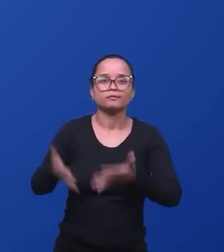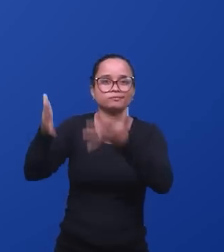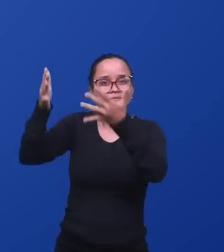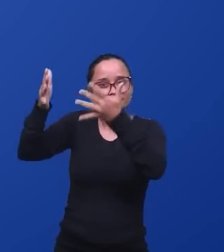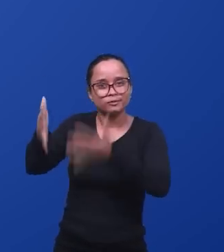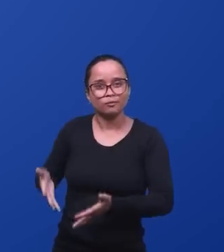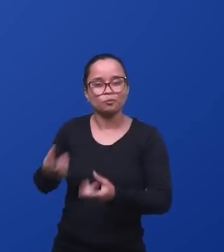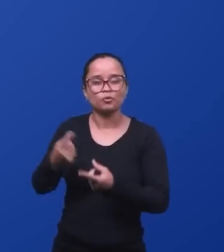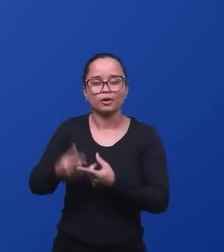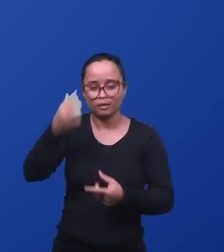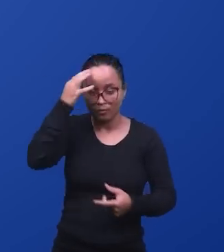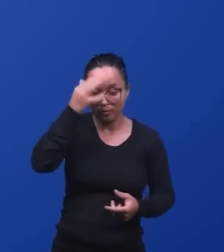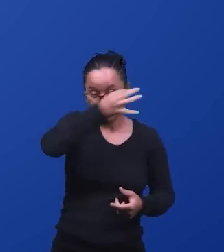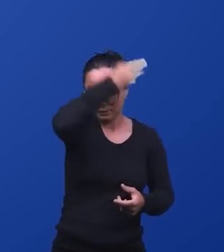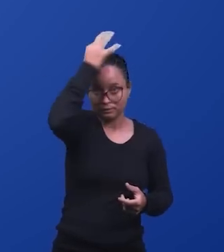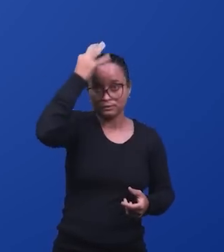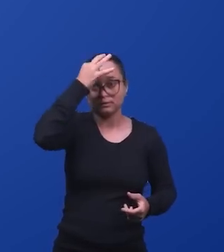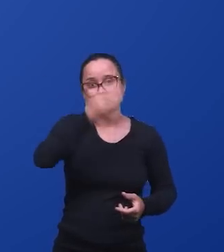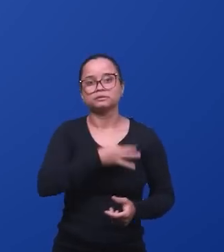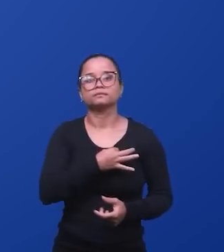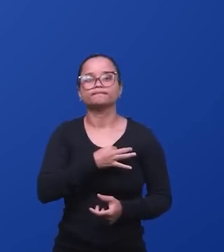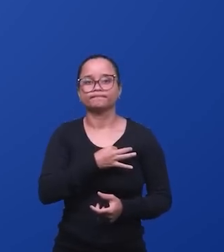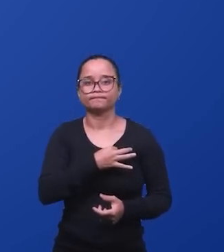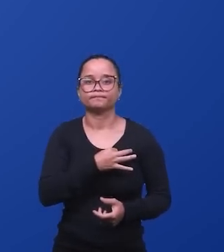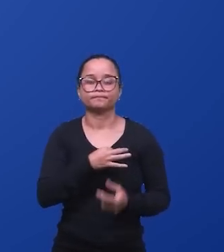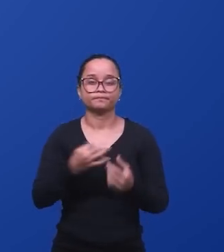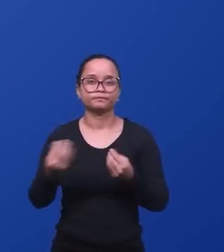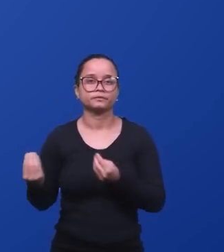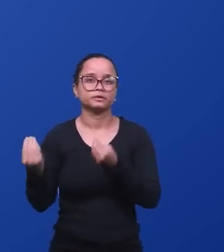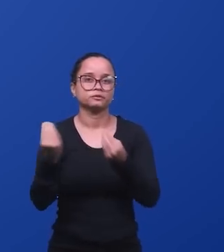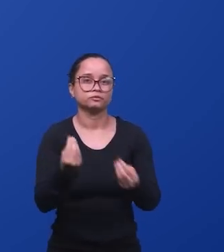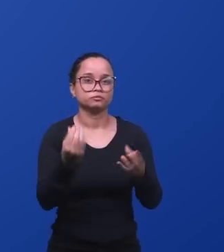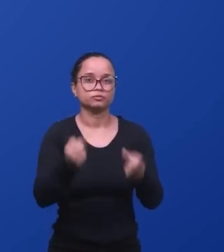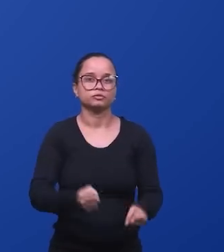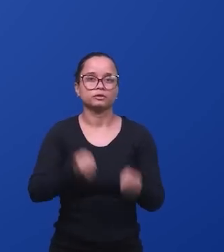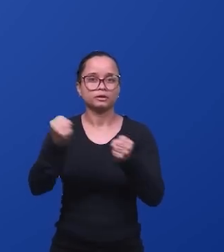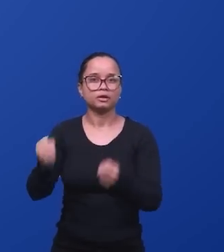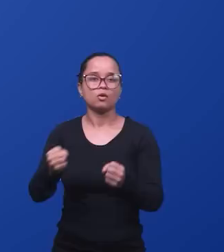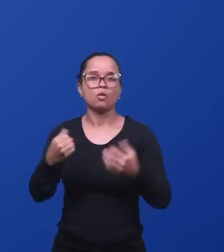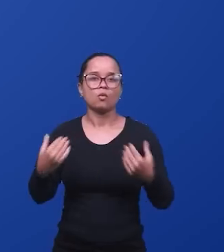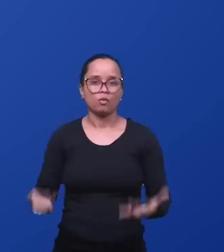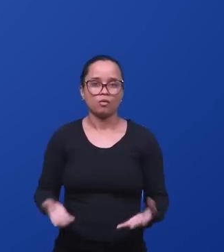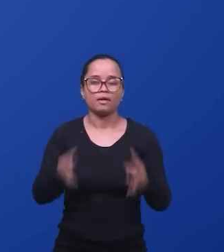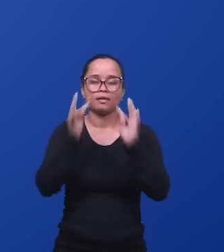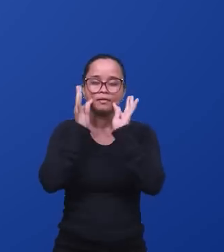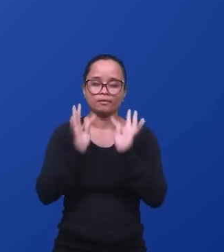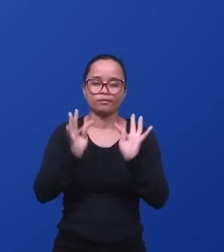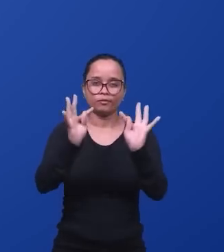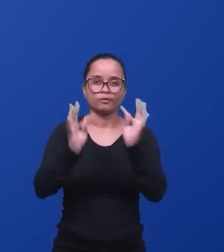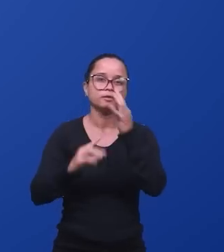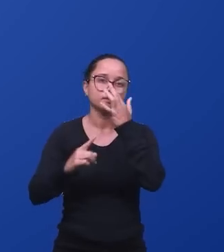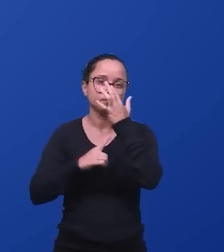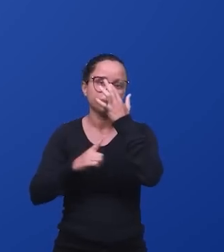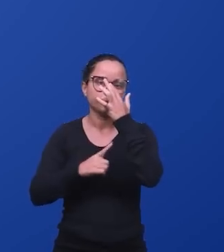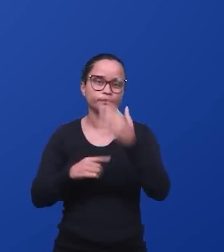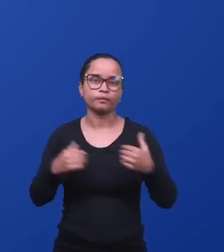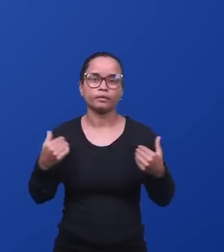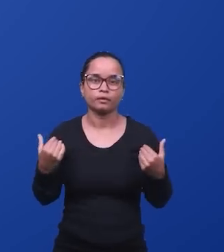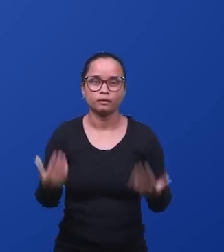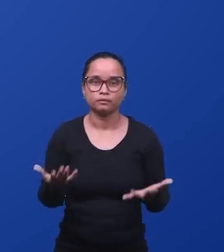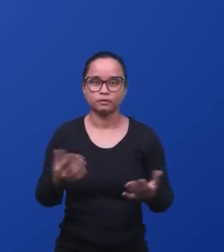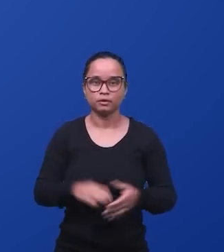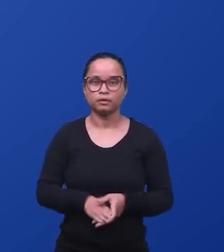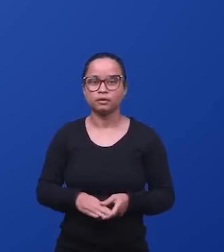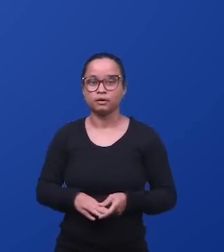batiza uma igreja com o seu Espírito Santo, ele está dando a ela o poder de testemunhar. E pelo sopro